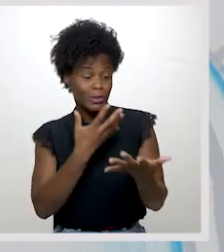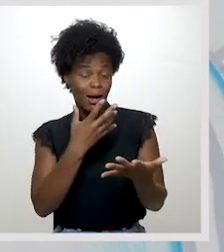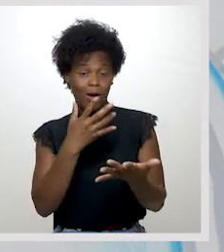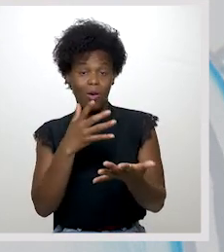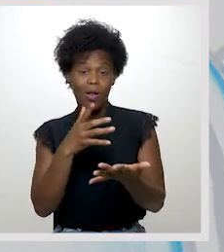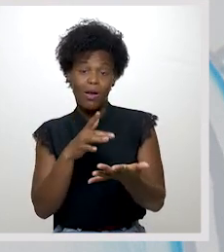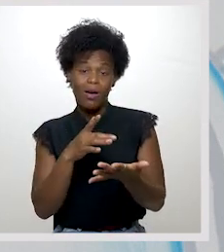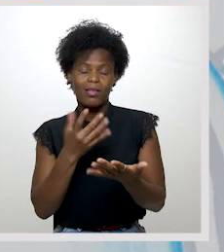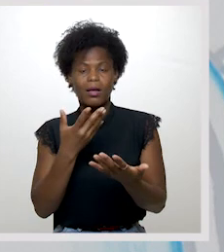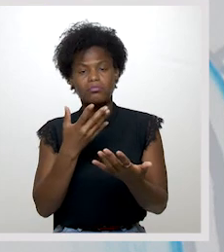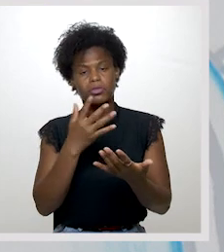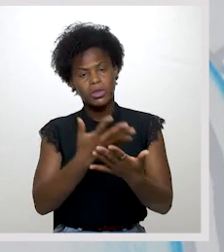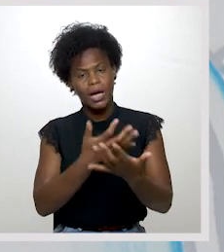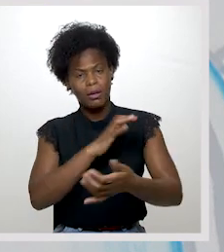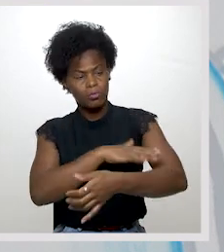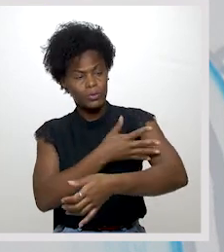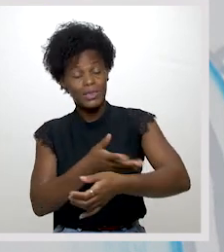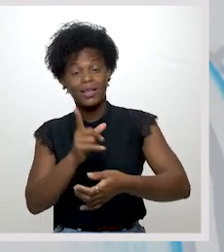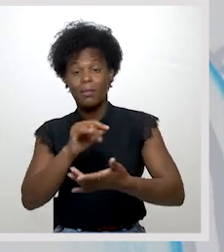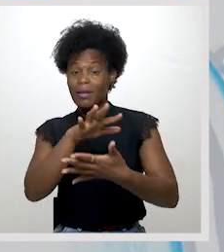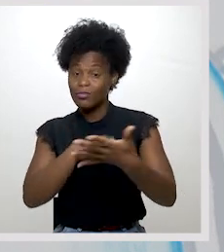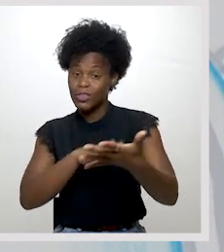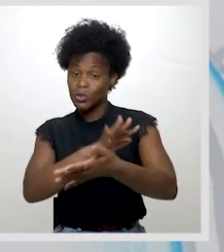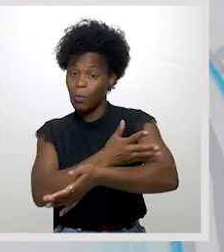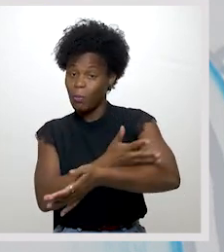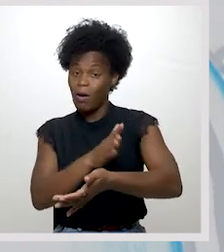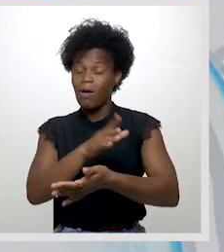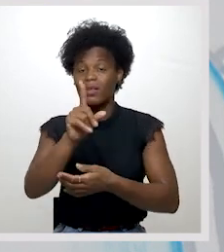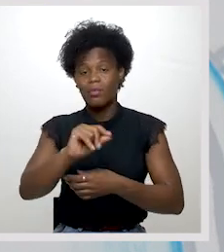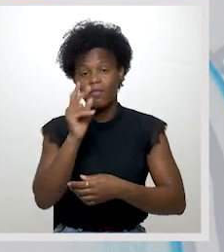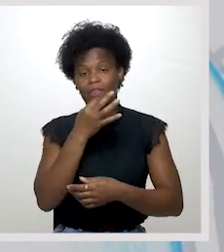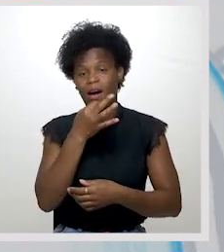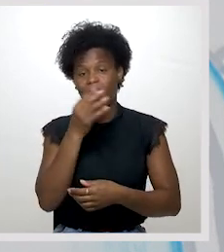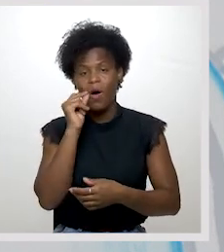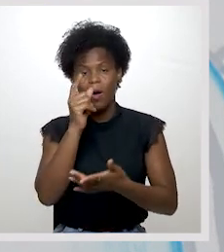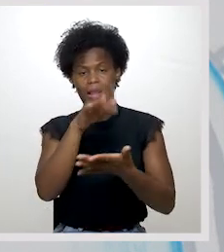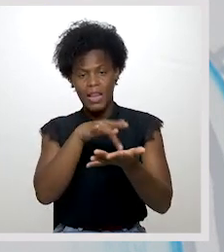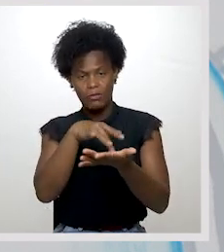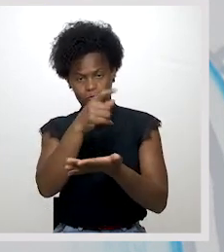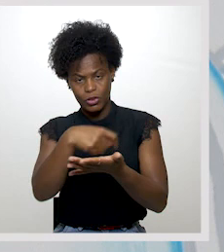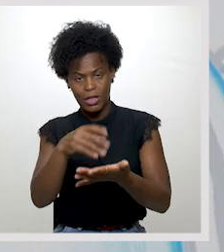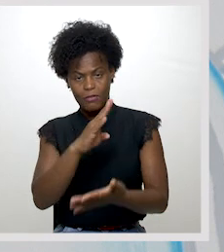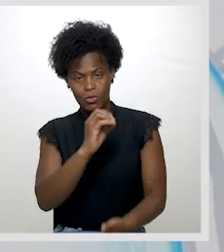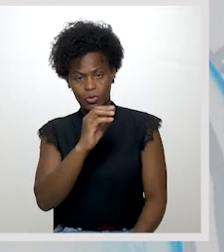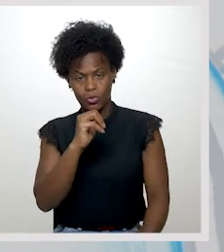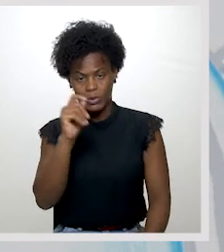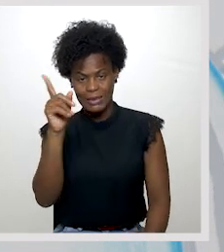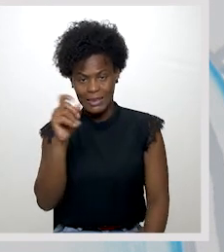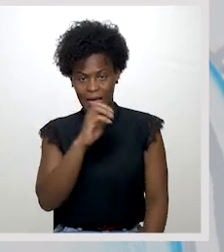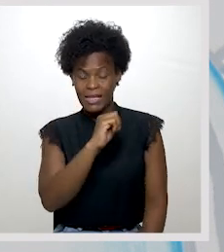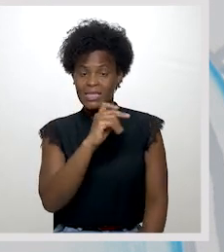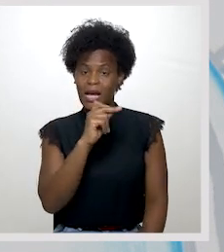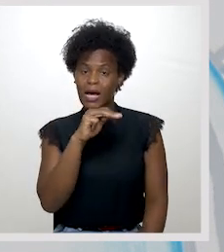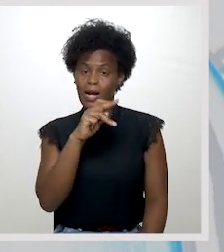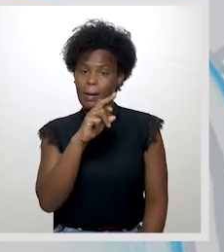tanto na poesia como também em prosa. Falamos do escritor José Saramago e, por último, lemos